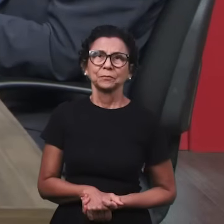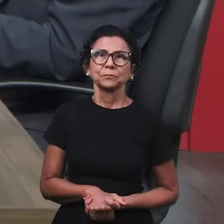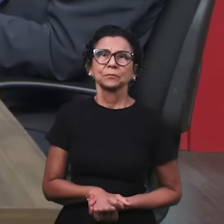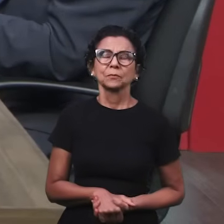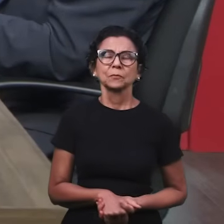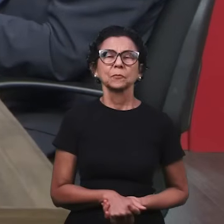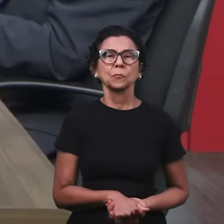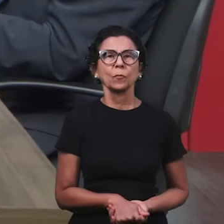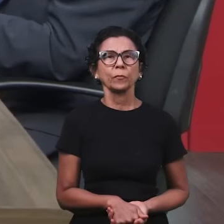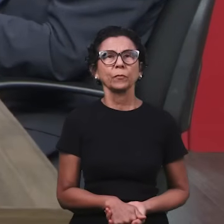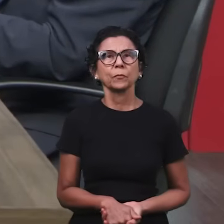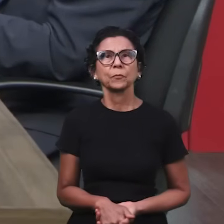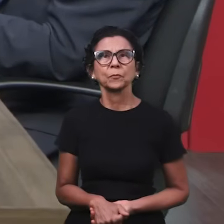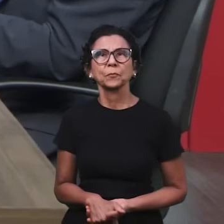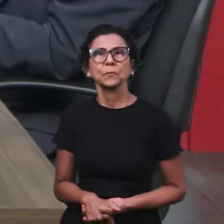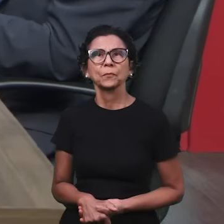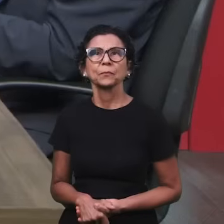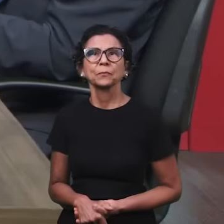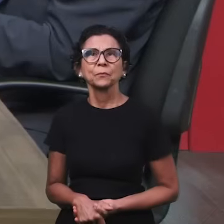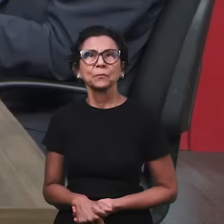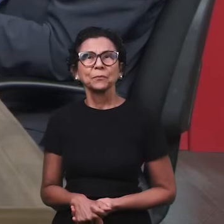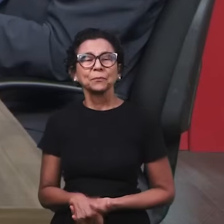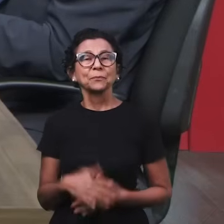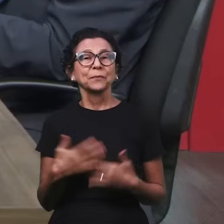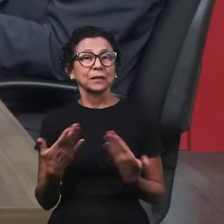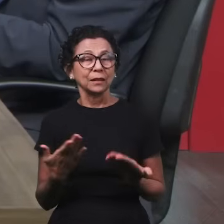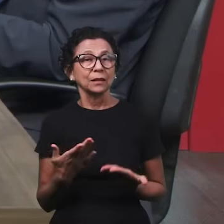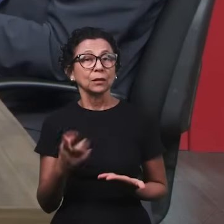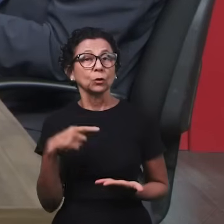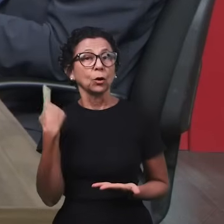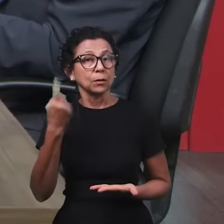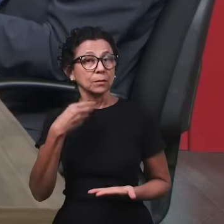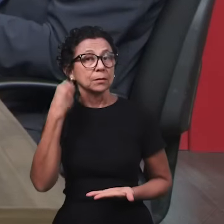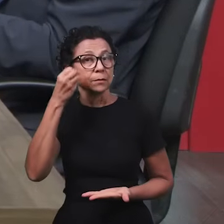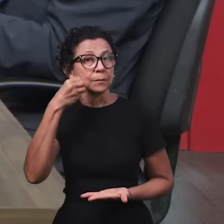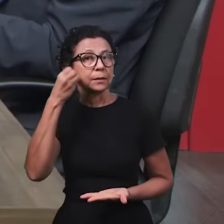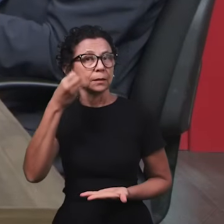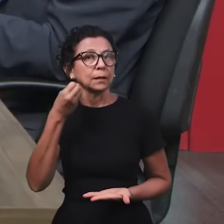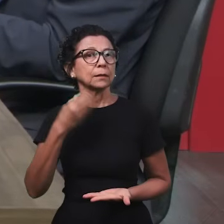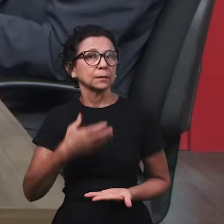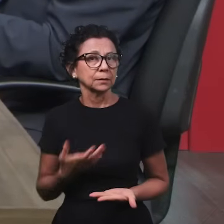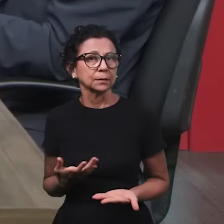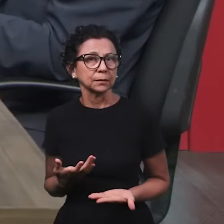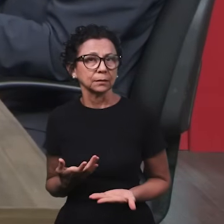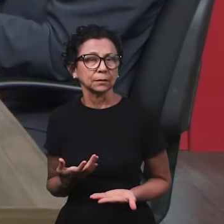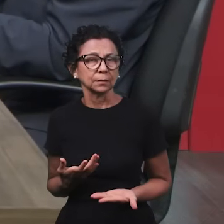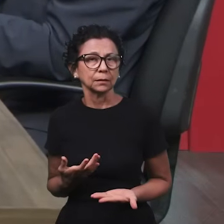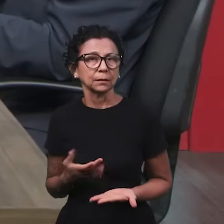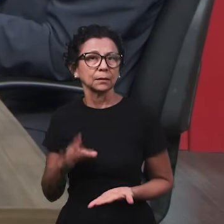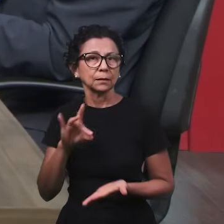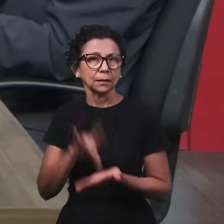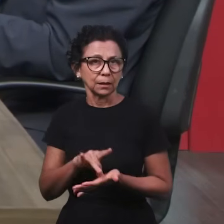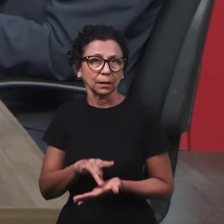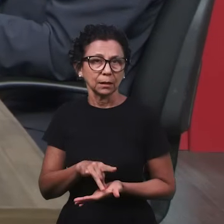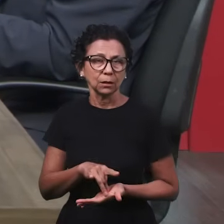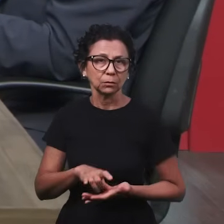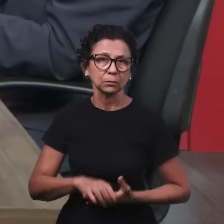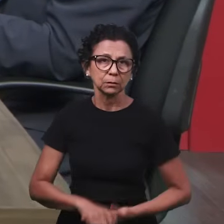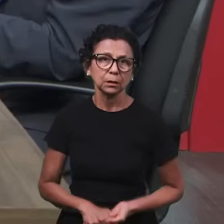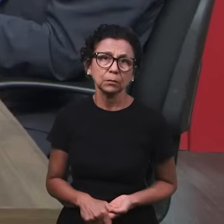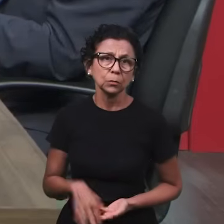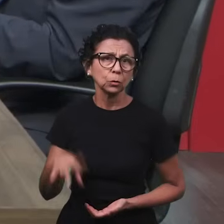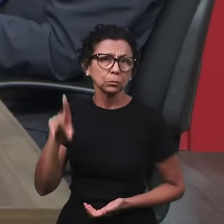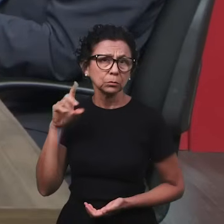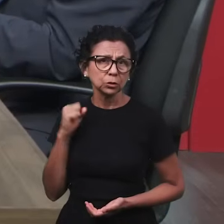sua presença, e o Senhor nos deu essa experiência, né, de que um dia nós podíamos ter algumas dessas indagações